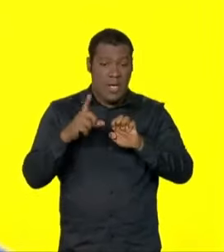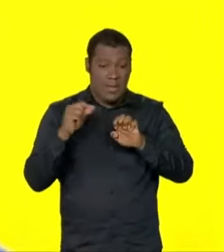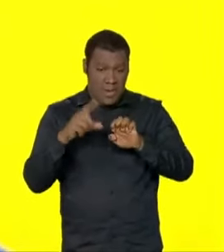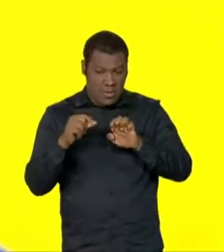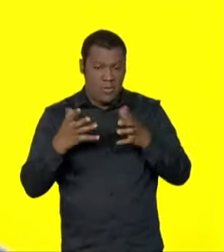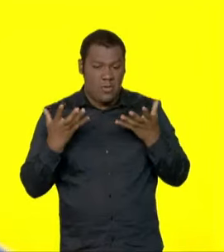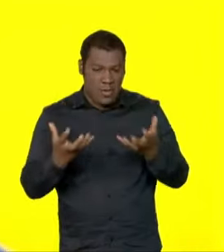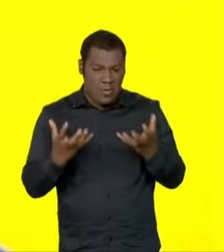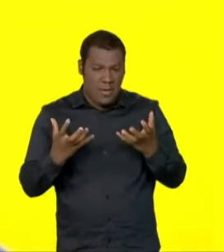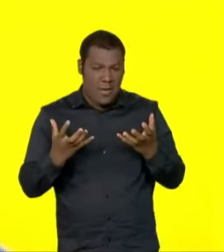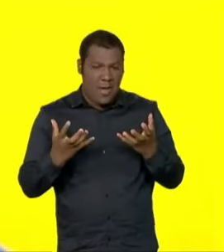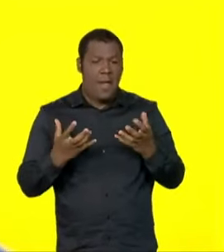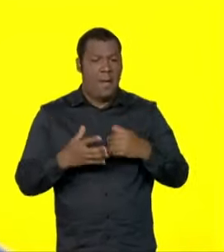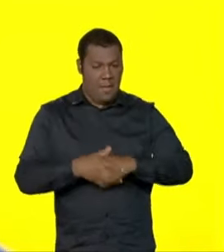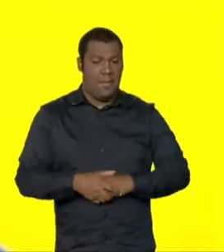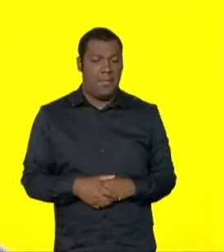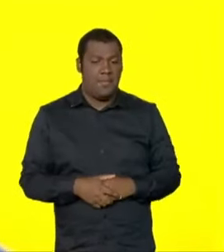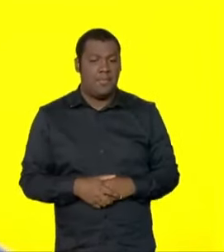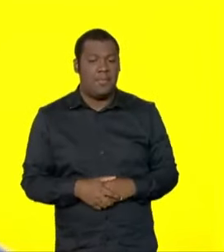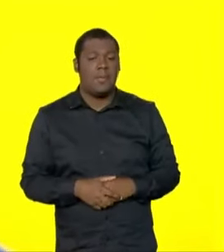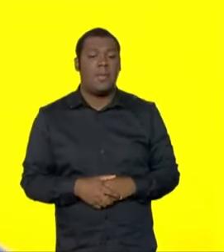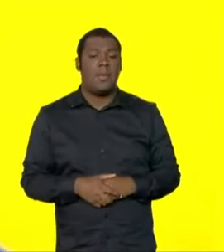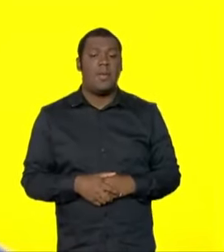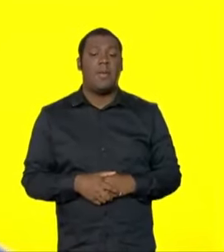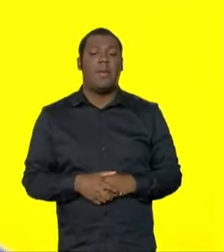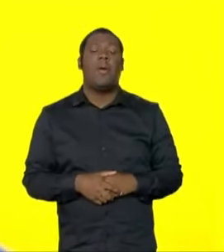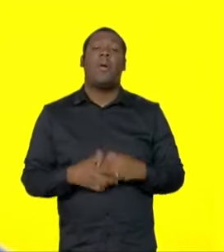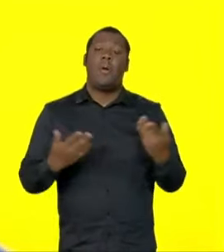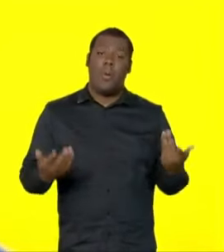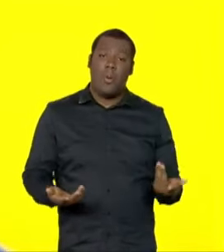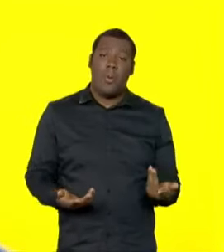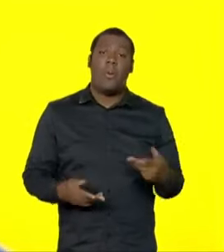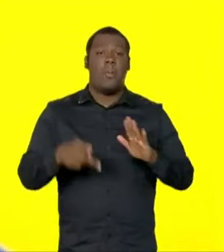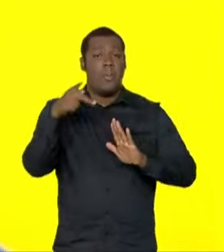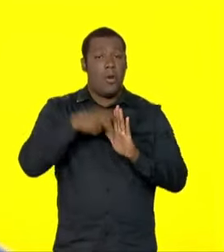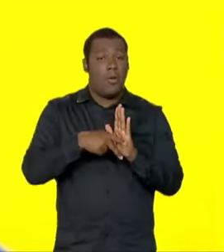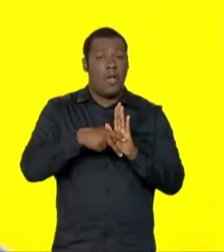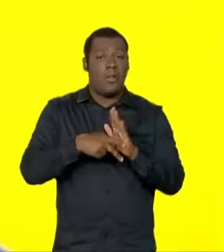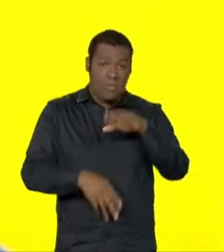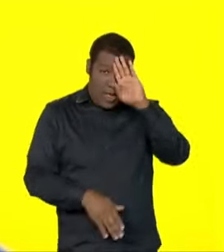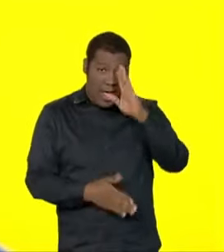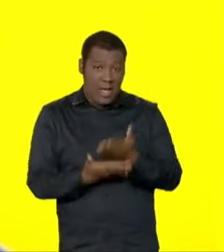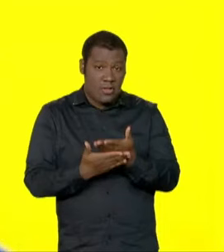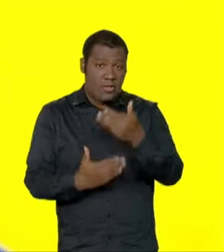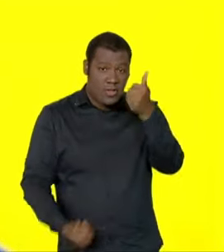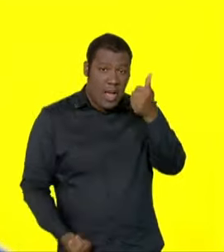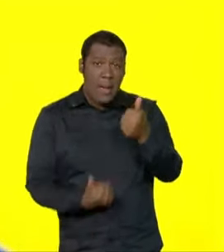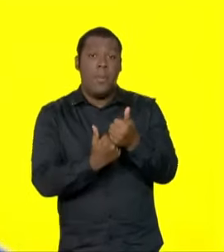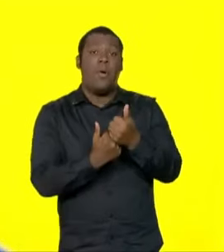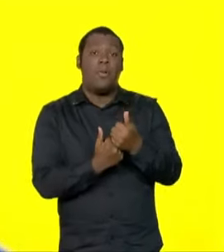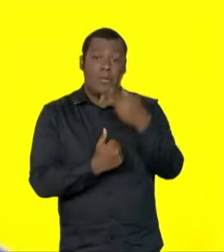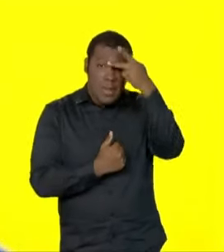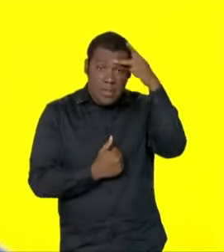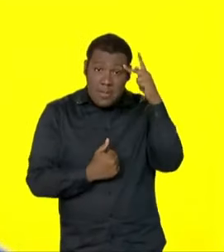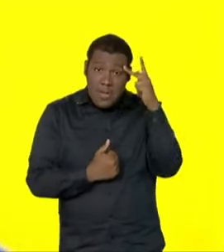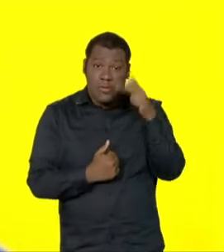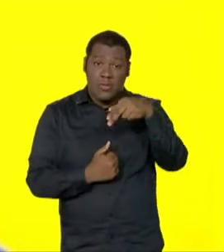empreender. Outro eixo, o Acredita, que foca no apoio a microempreendedores